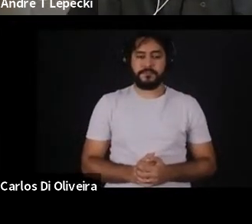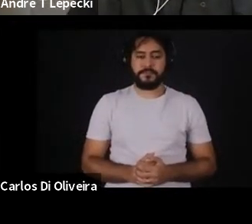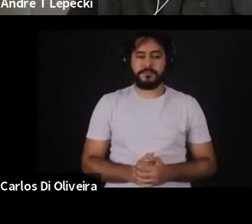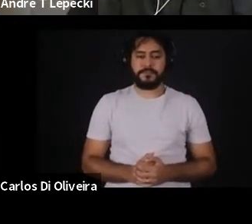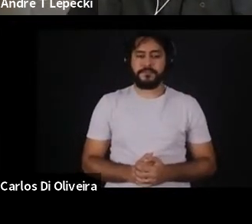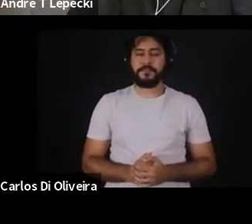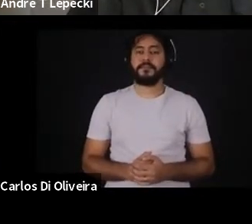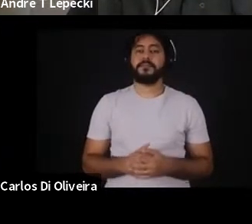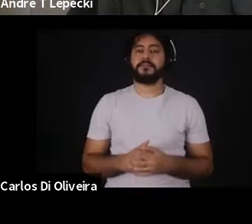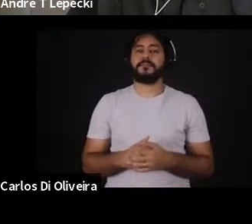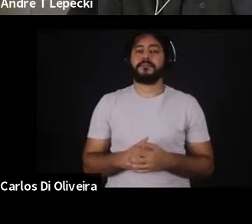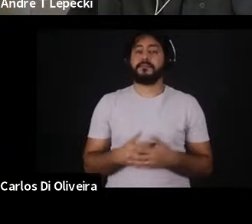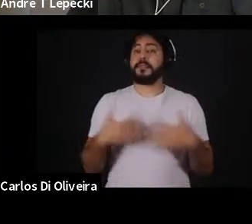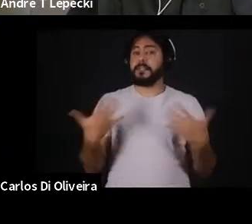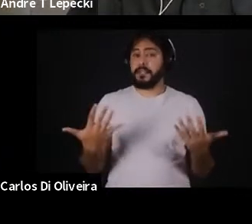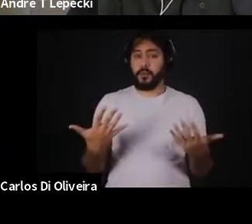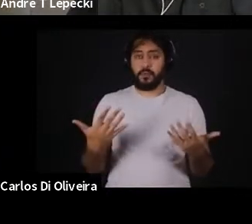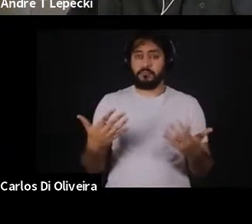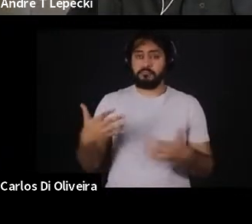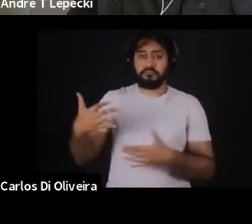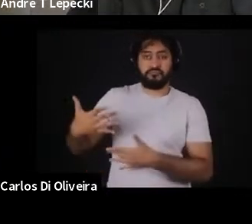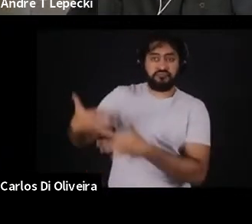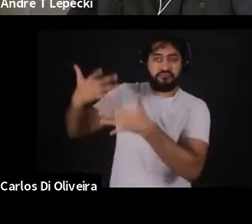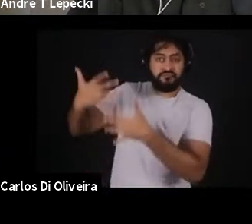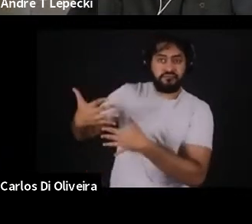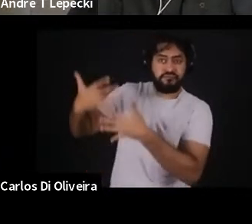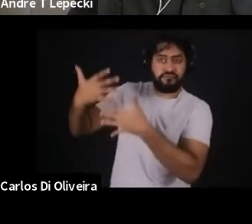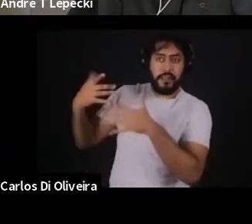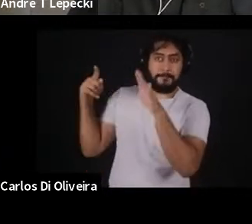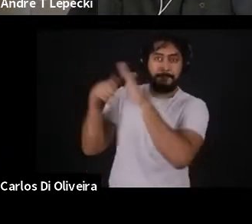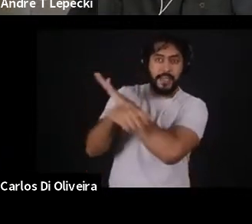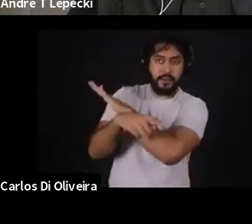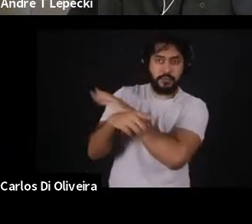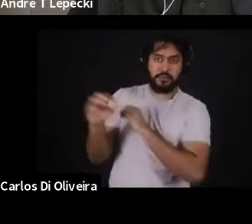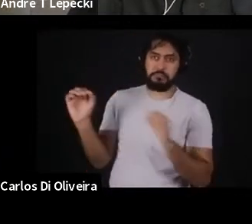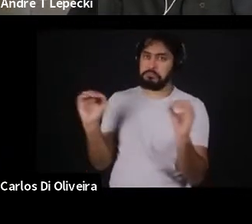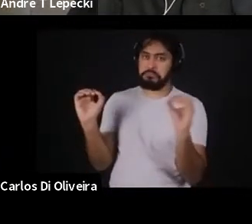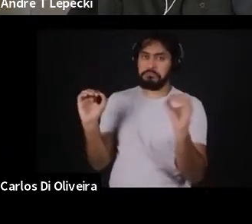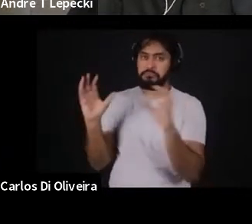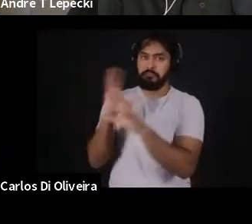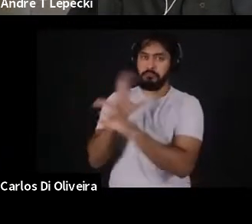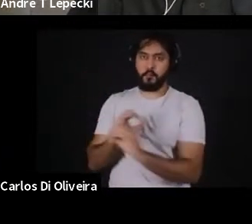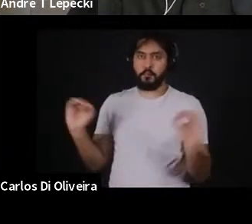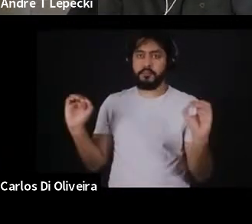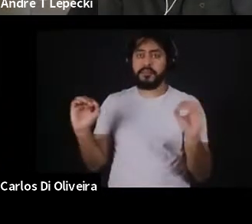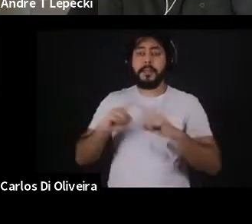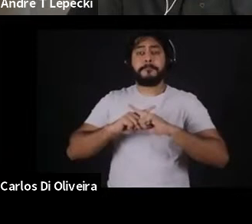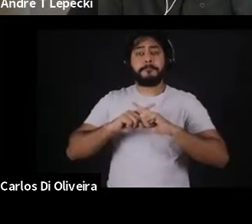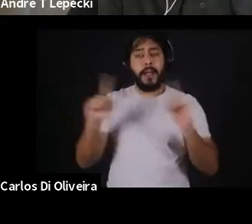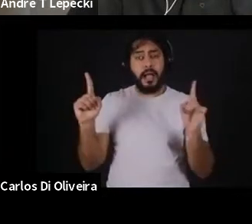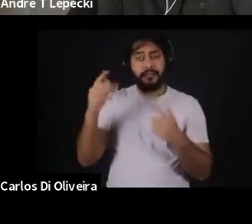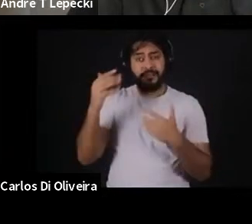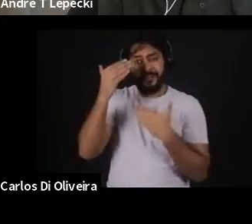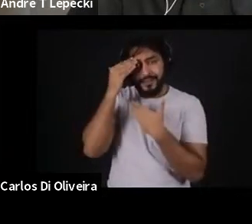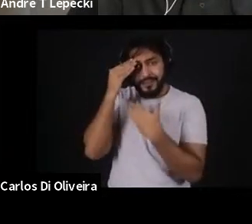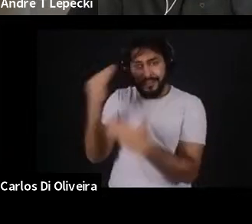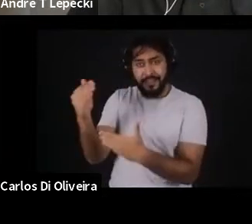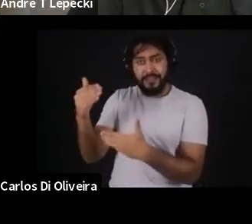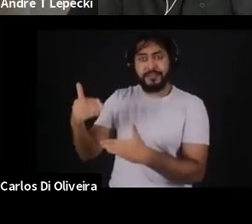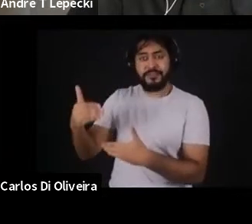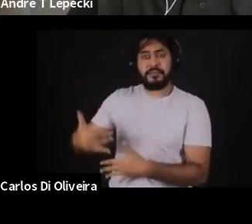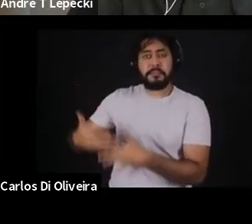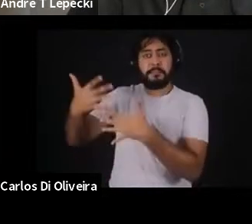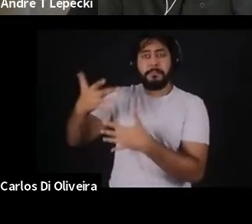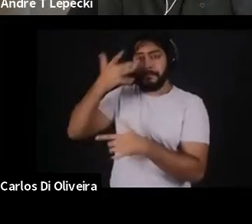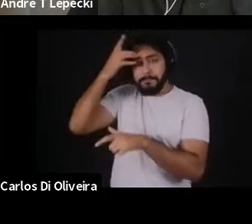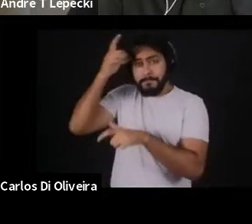Pessoal, nós não tivemos perguntas aqui no chat, mas agradecemos muito ao público que ficou, nos assistiu do início